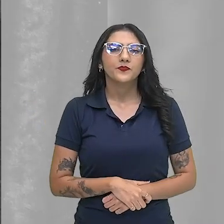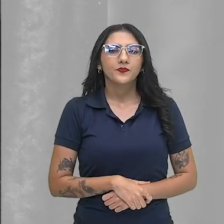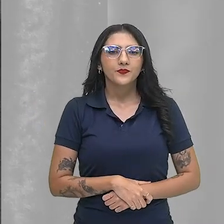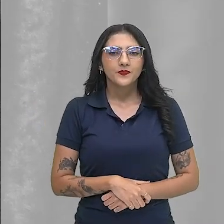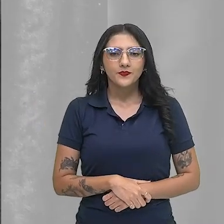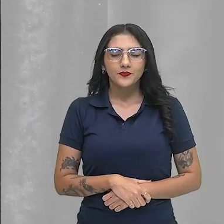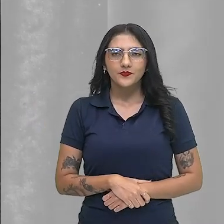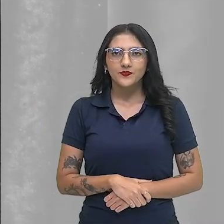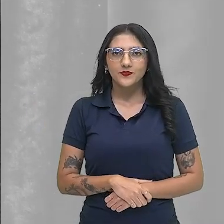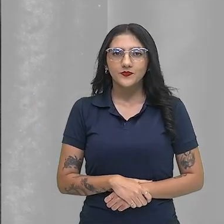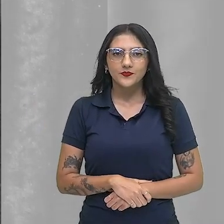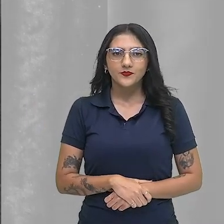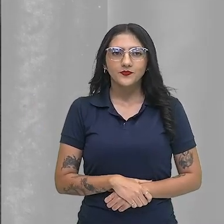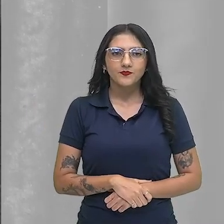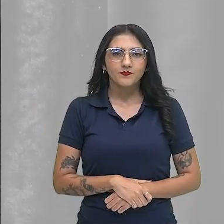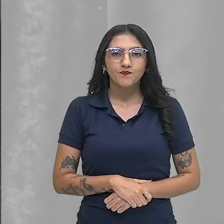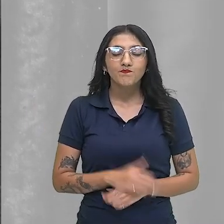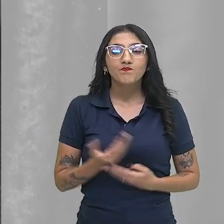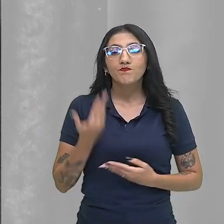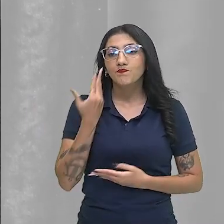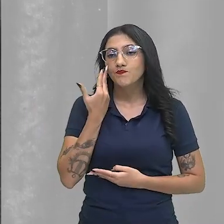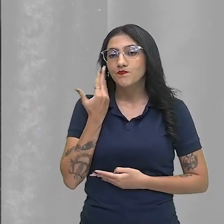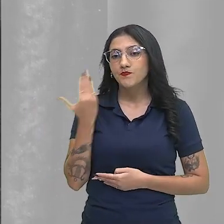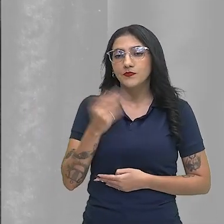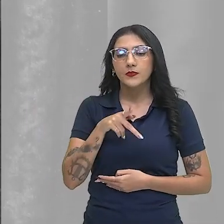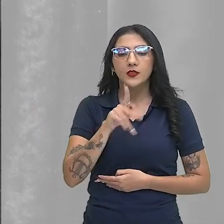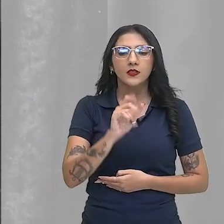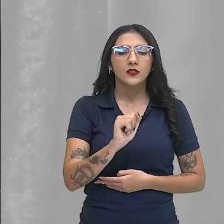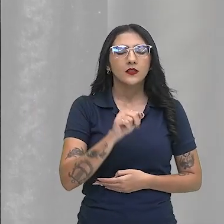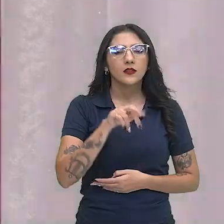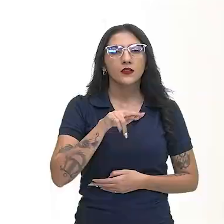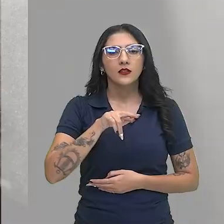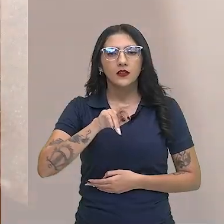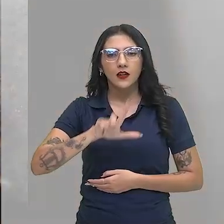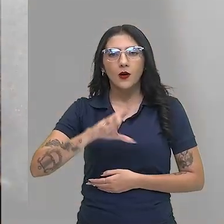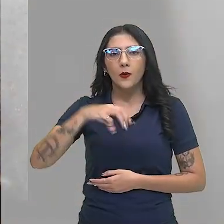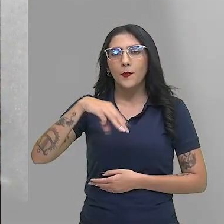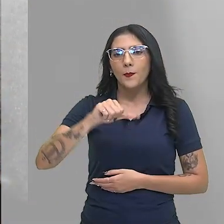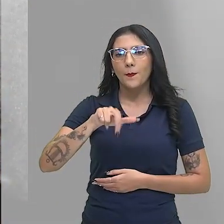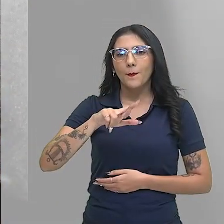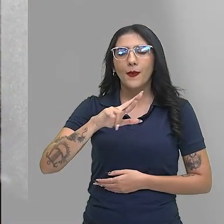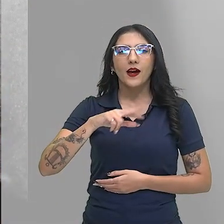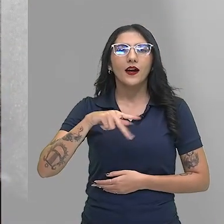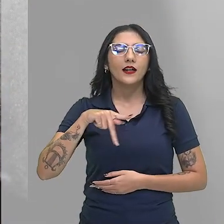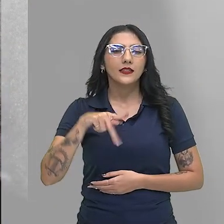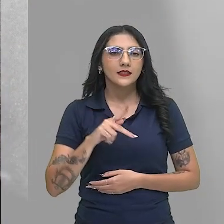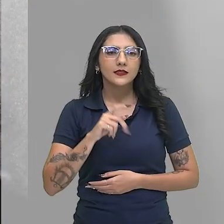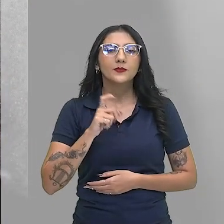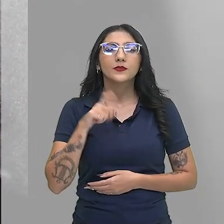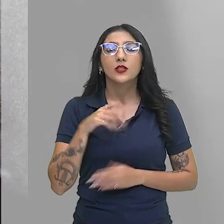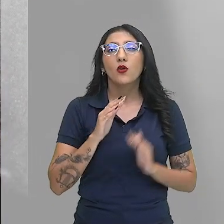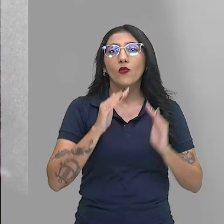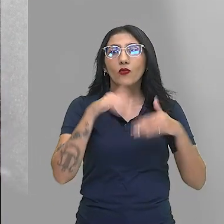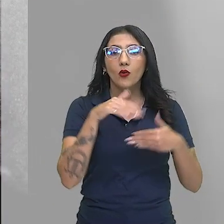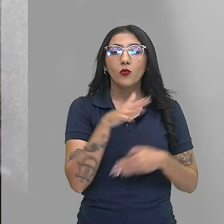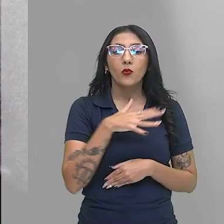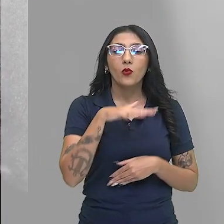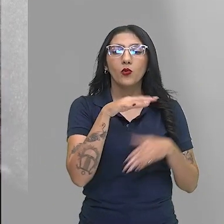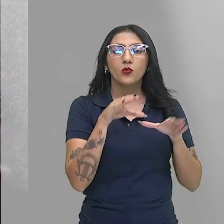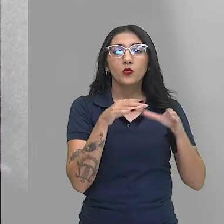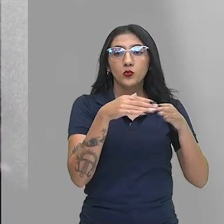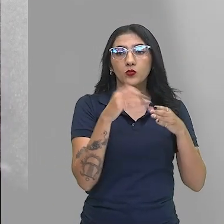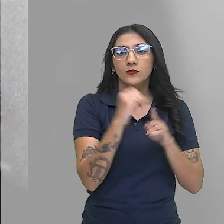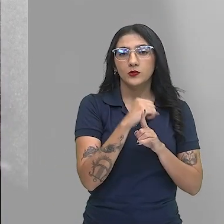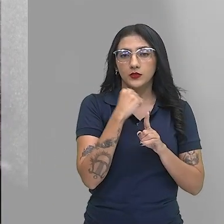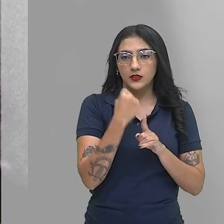lá. Karl Marx, ele vai ter aí o objeto, né, de estudo dele são as classes sociais, né? Depois